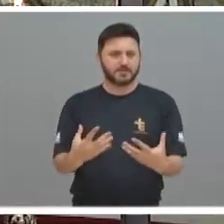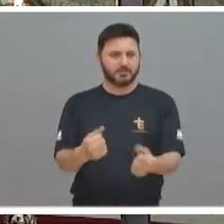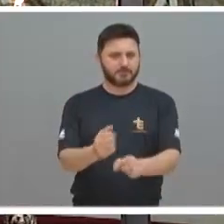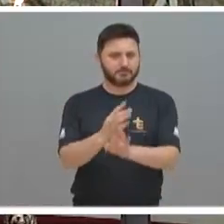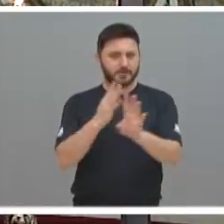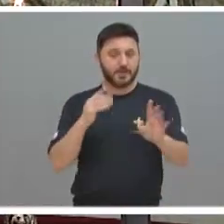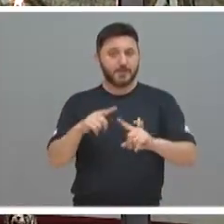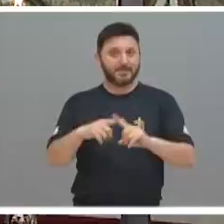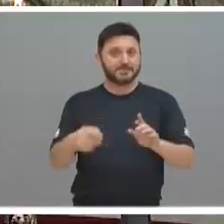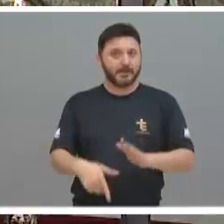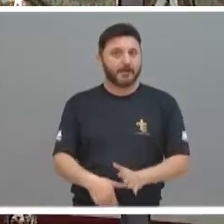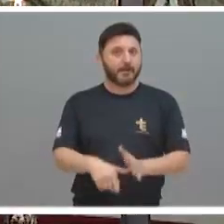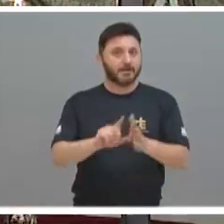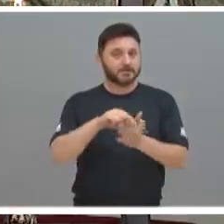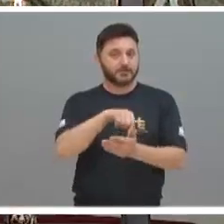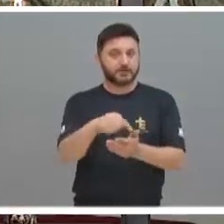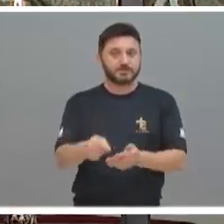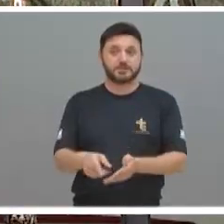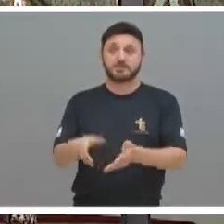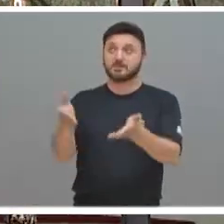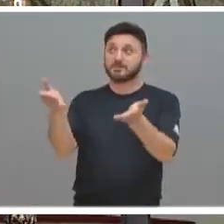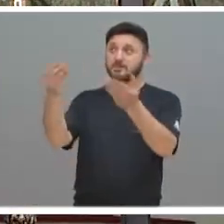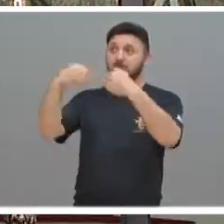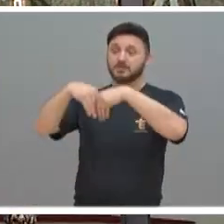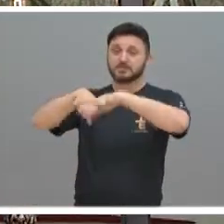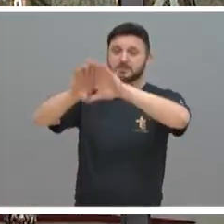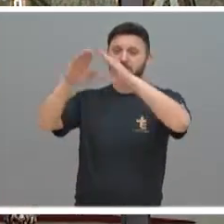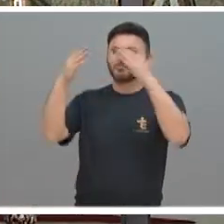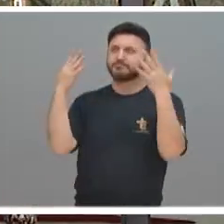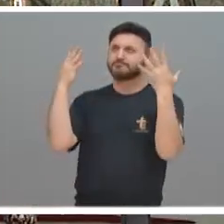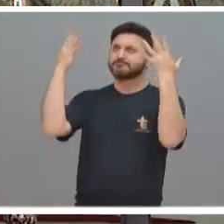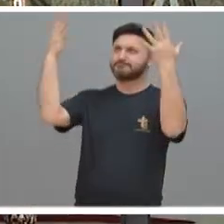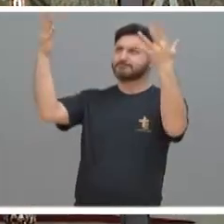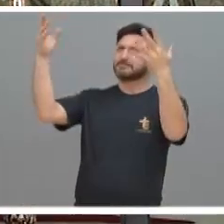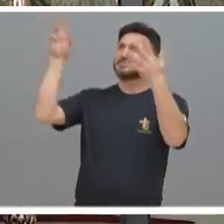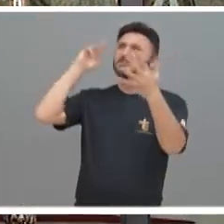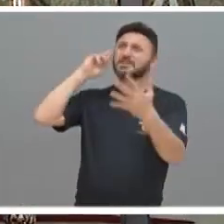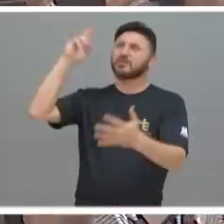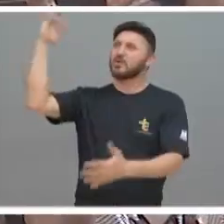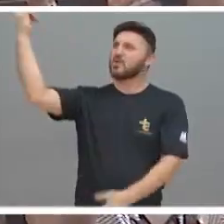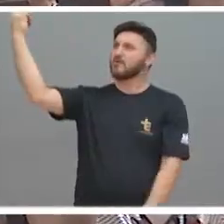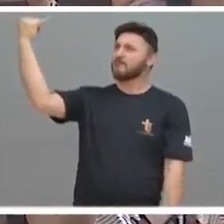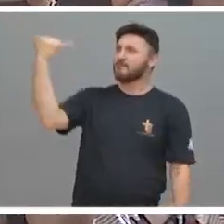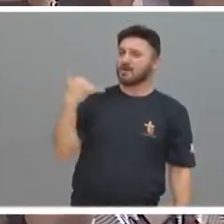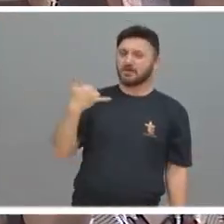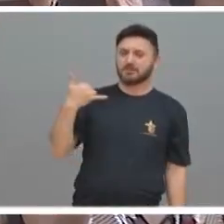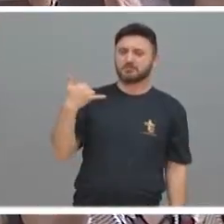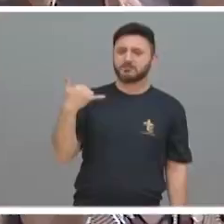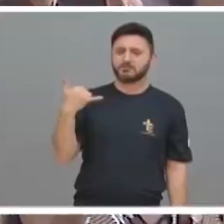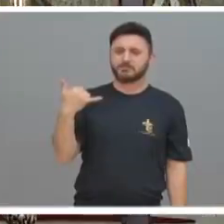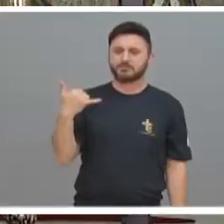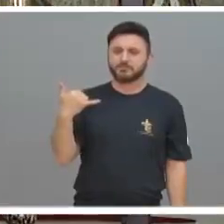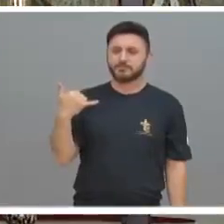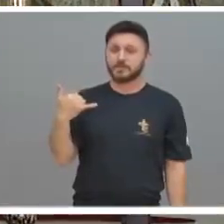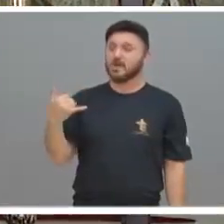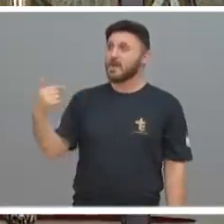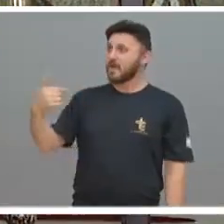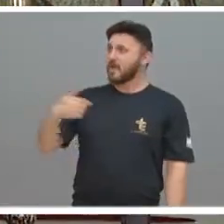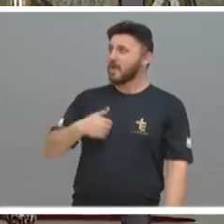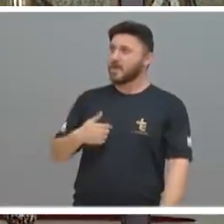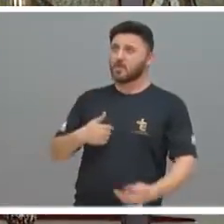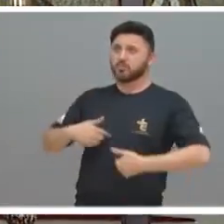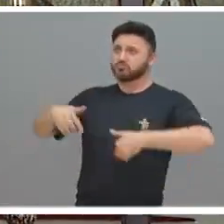coisa, eu quero que você estenda a sua mão aos céus e diga: fala, Senhor. Fala, Senhor. Que teu